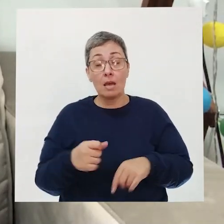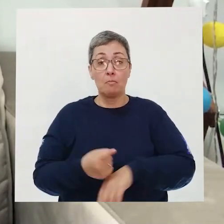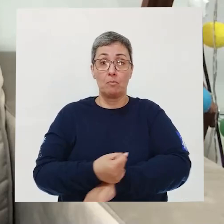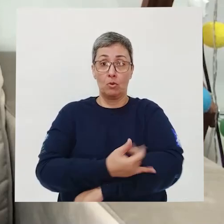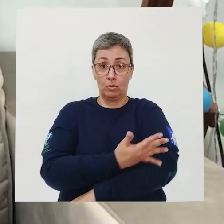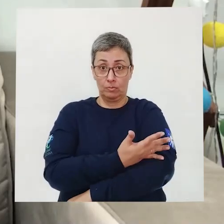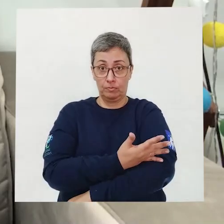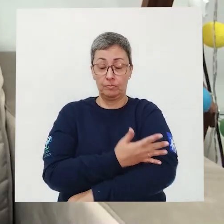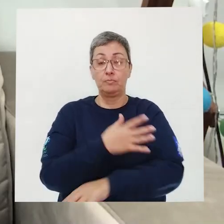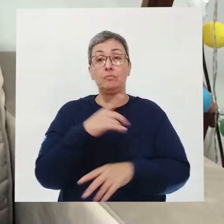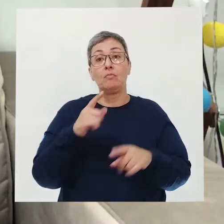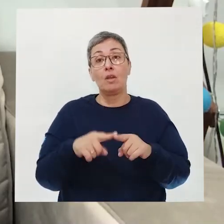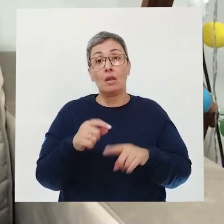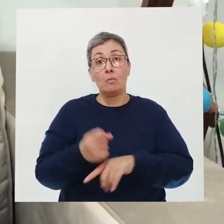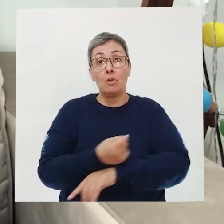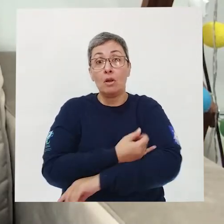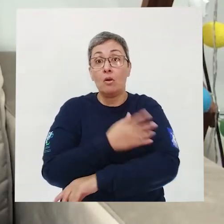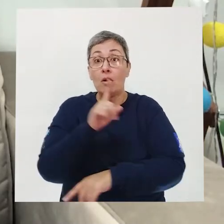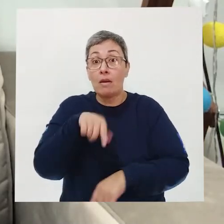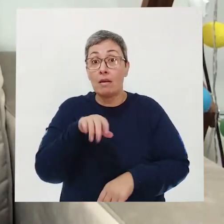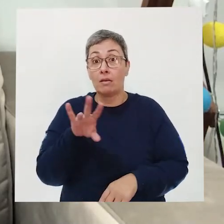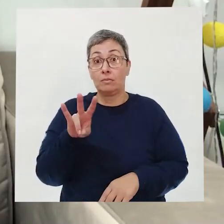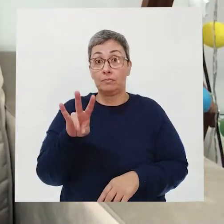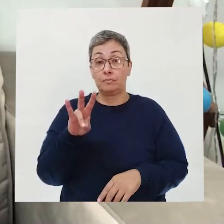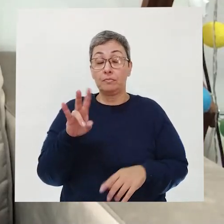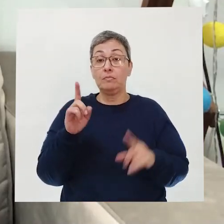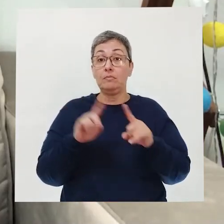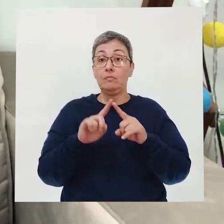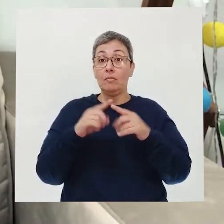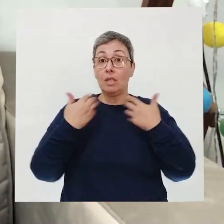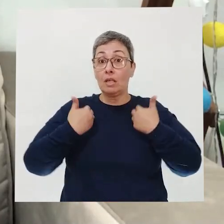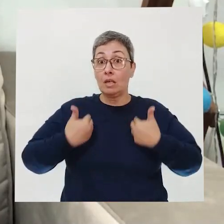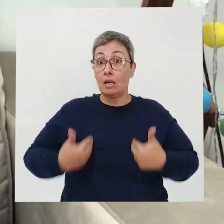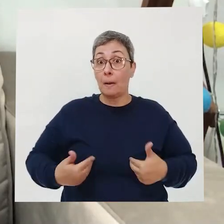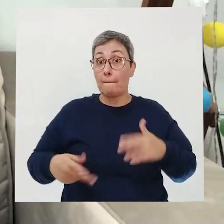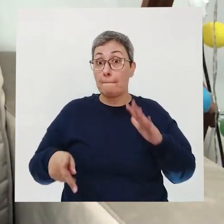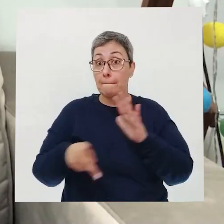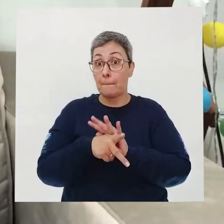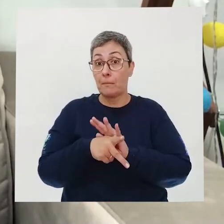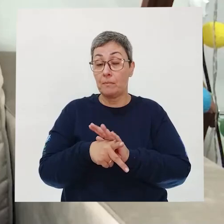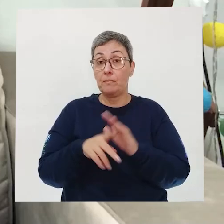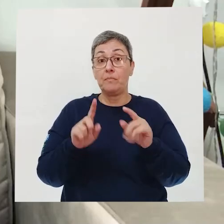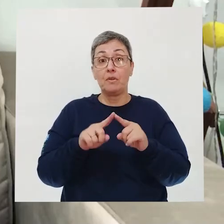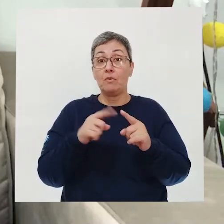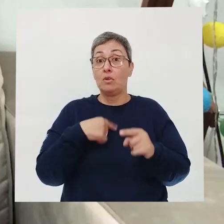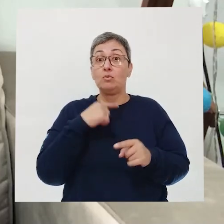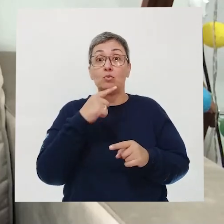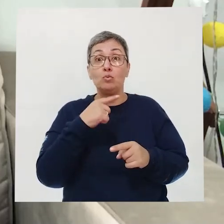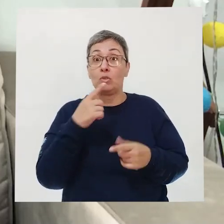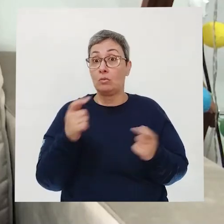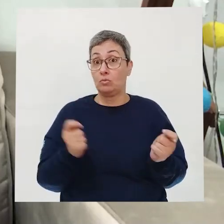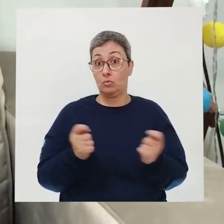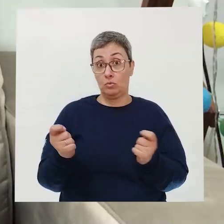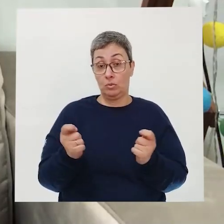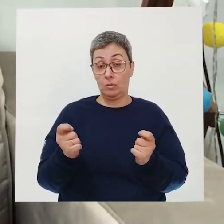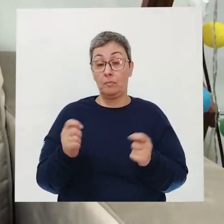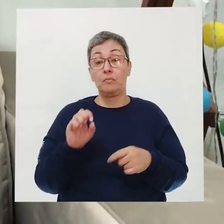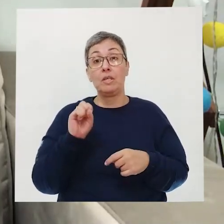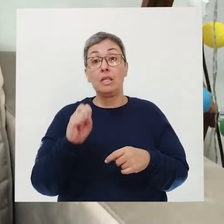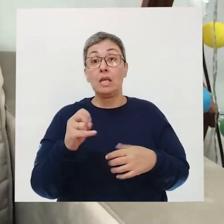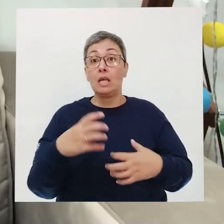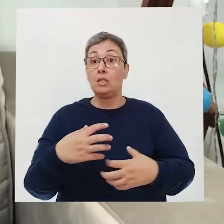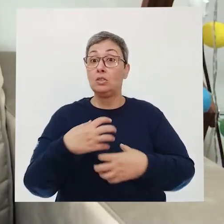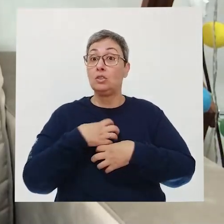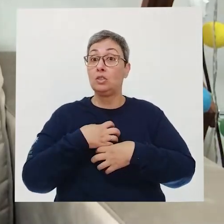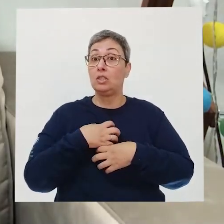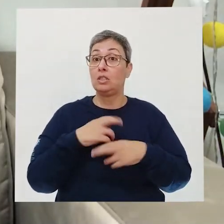emoção. Emoção é automática, tem reação física, né? Você não tem como controlar.